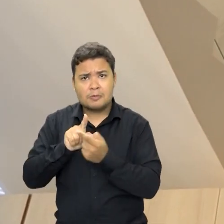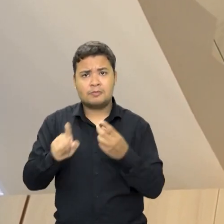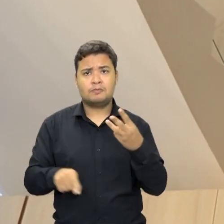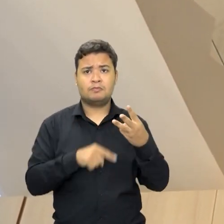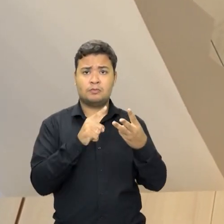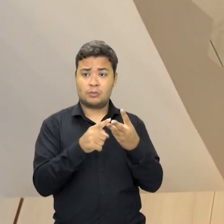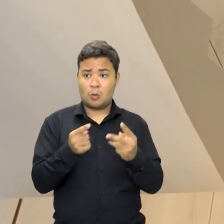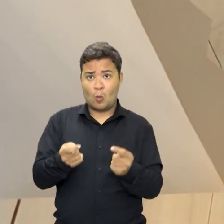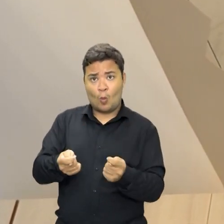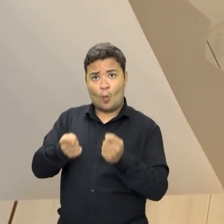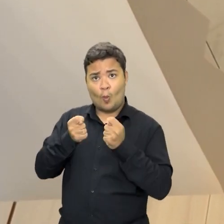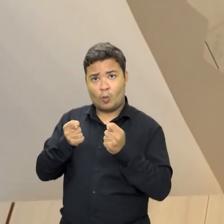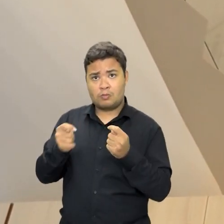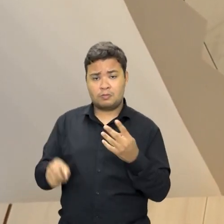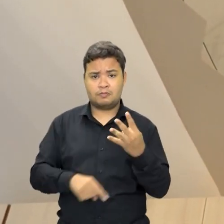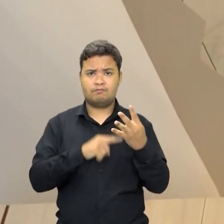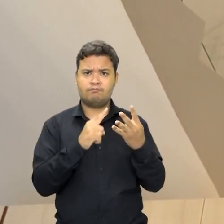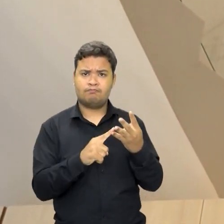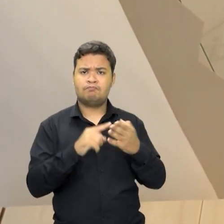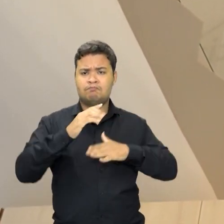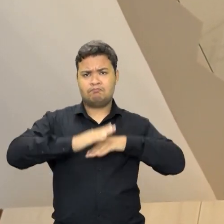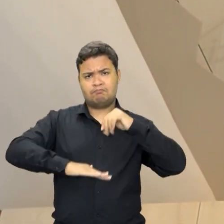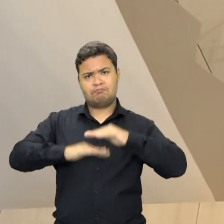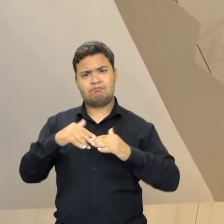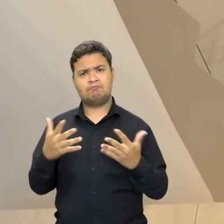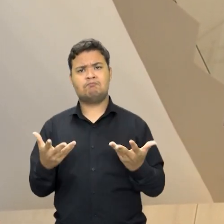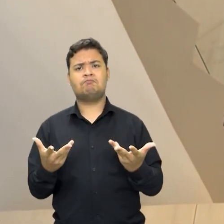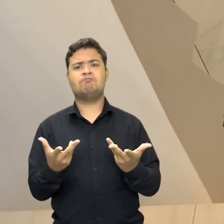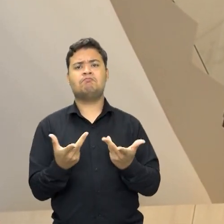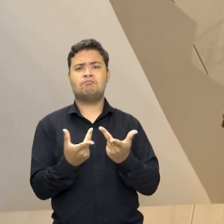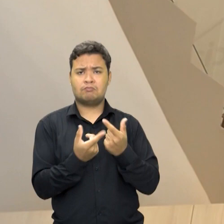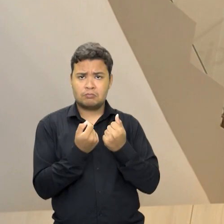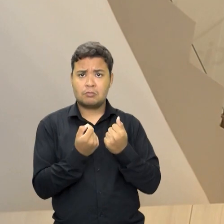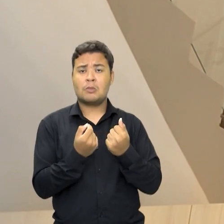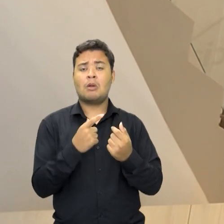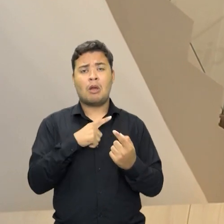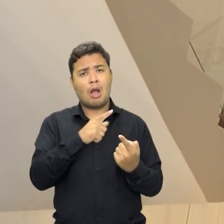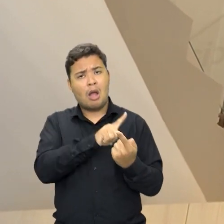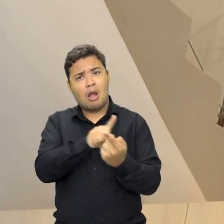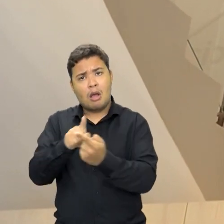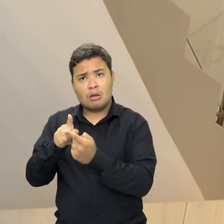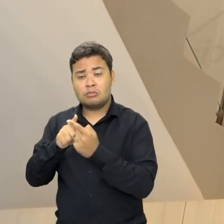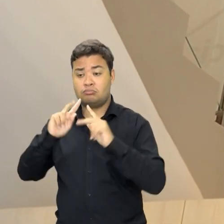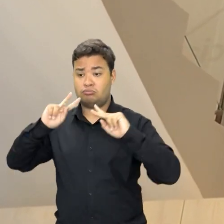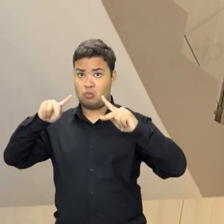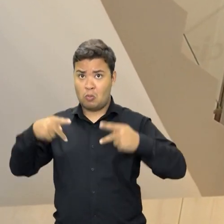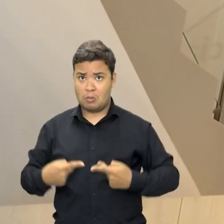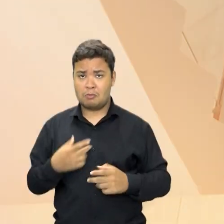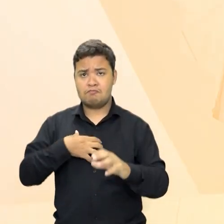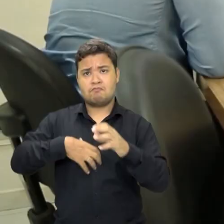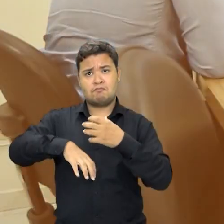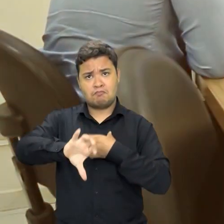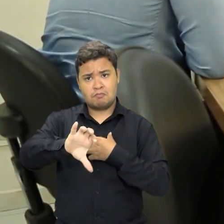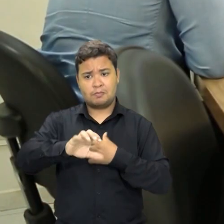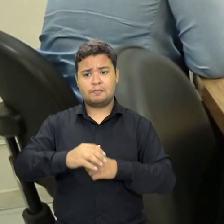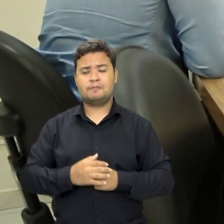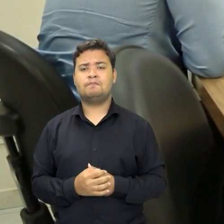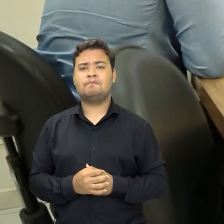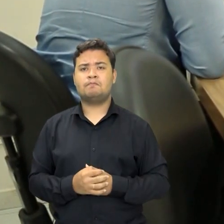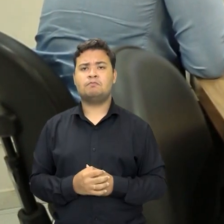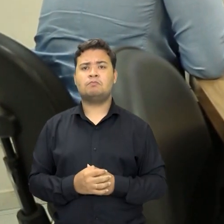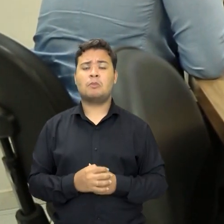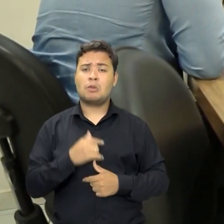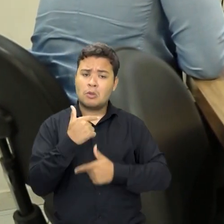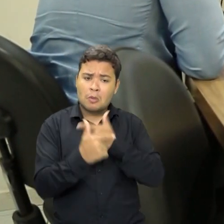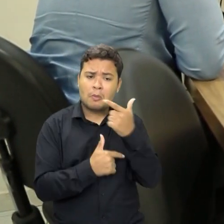assistenciais, otimização de custos, eficiência e eficácia em uma assistência humanizada. Assim, ela